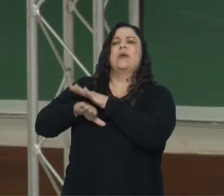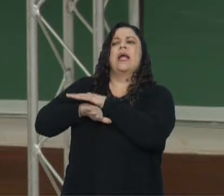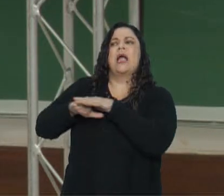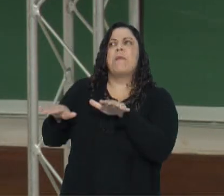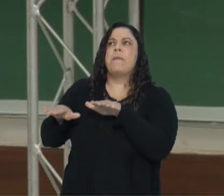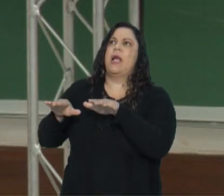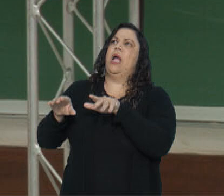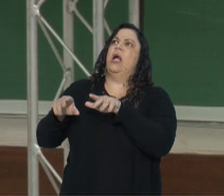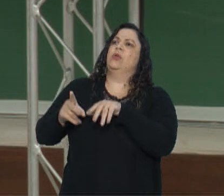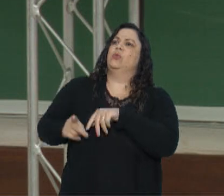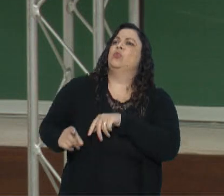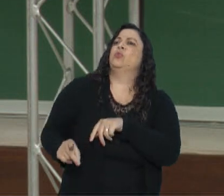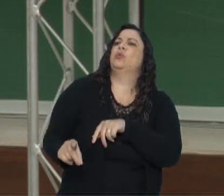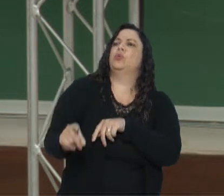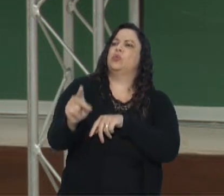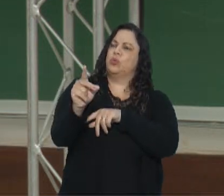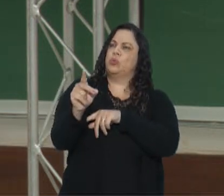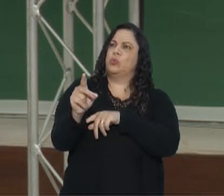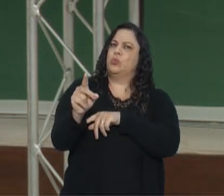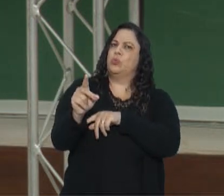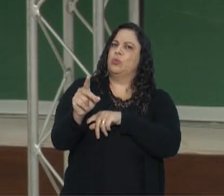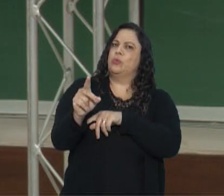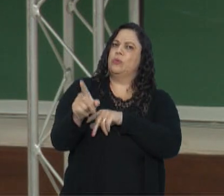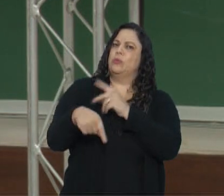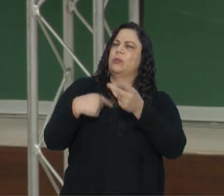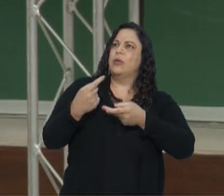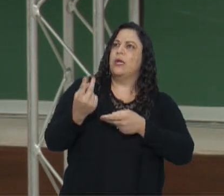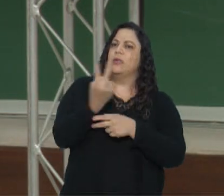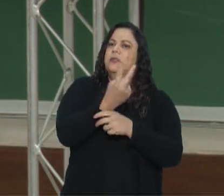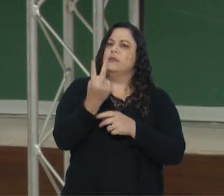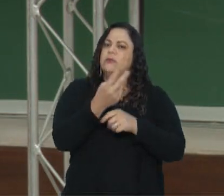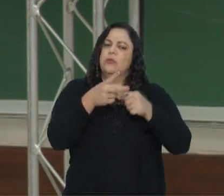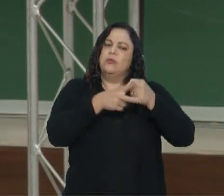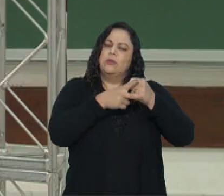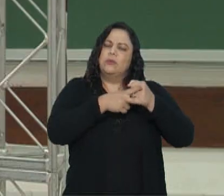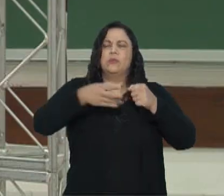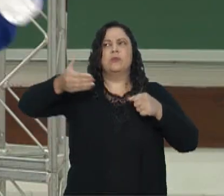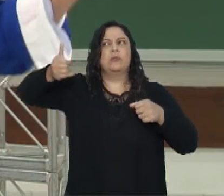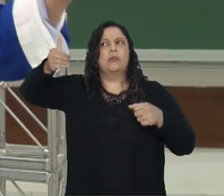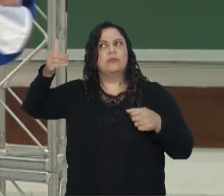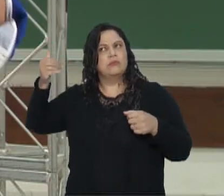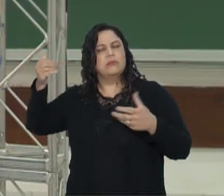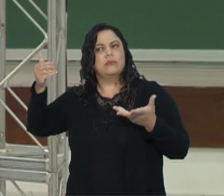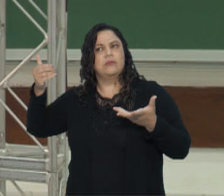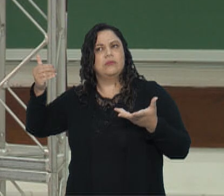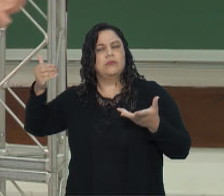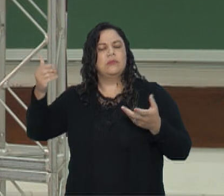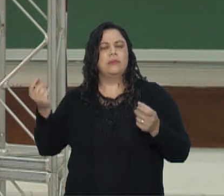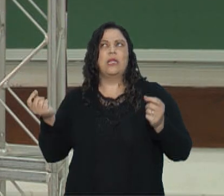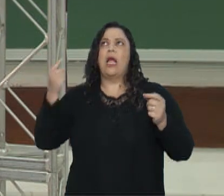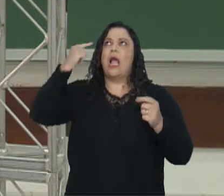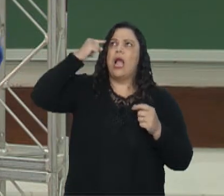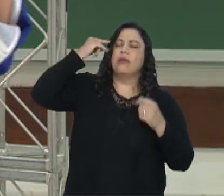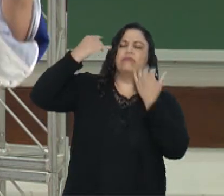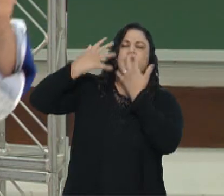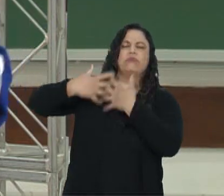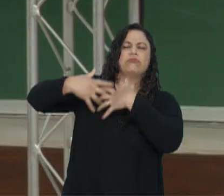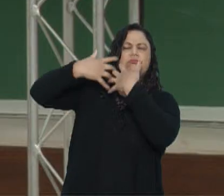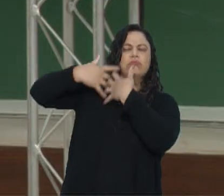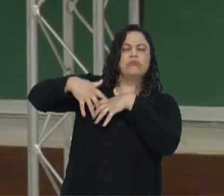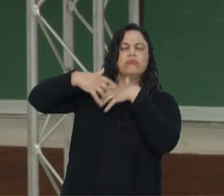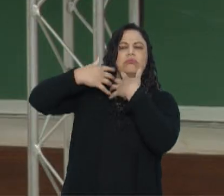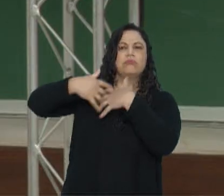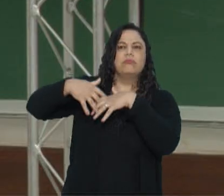fato inacabado. Ah, os dois verbos no passado. Um posterior ao outro. Ah, e assim vai. Assim